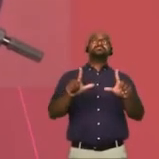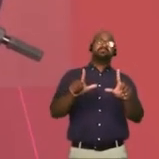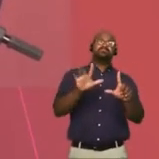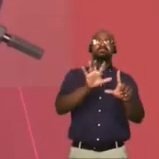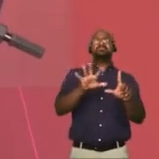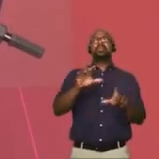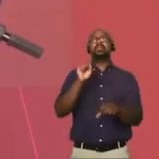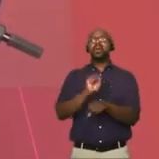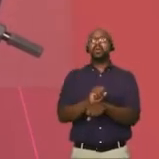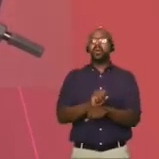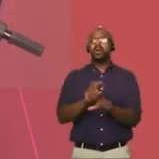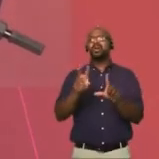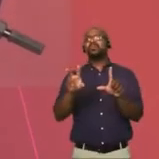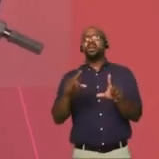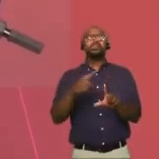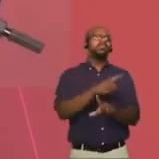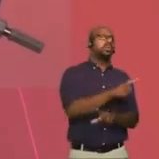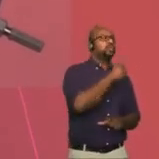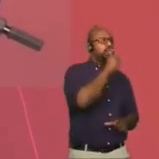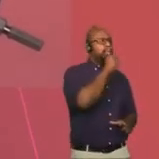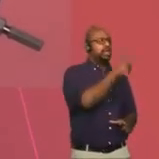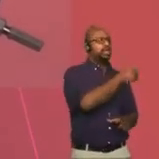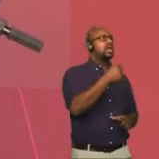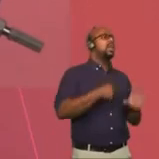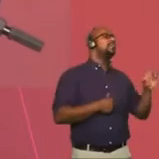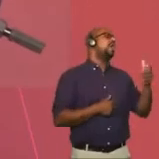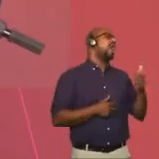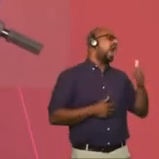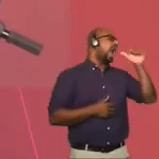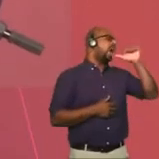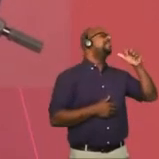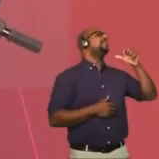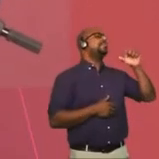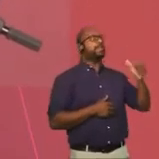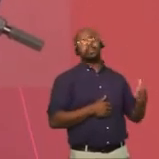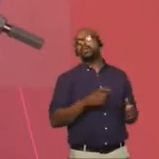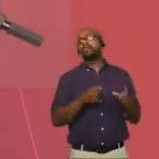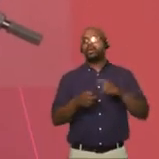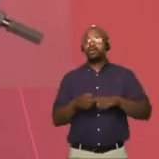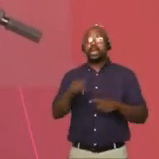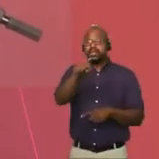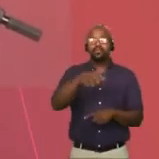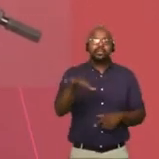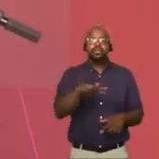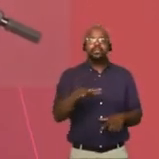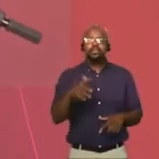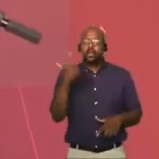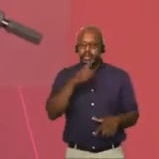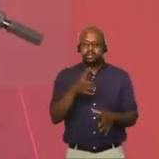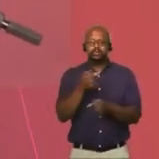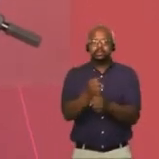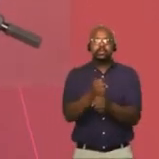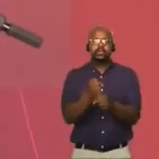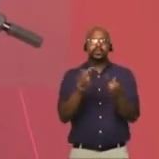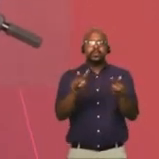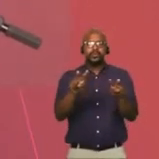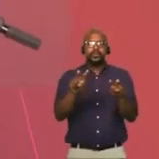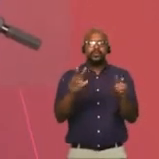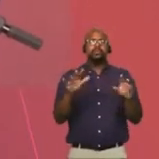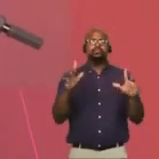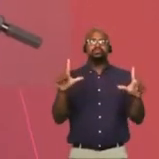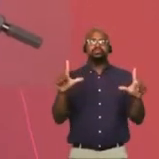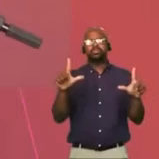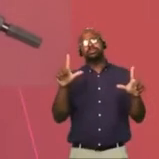certamente pagou foi na geladeira tomar água foi ver outra coisa e vocês nós conseguimos manter essa